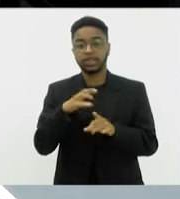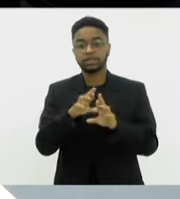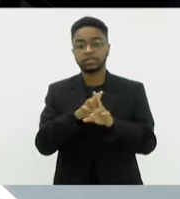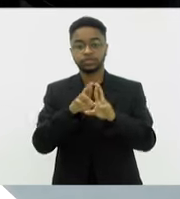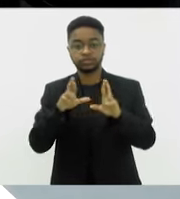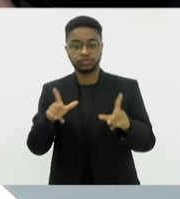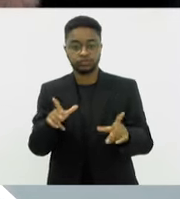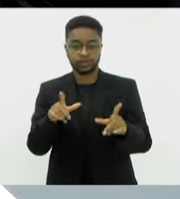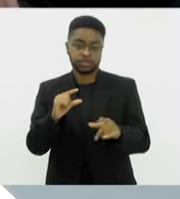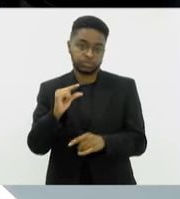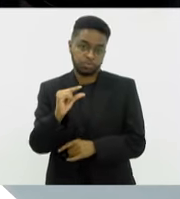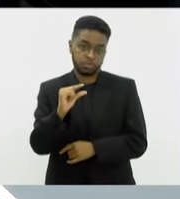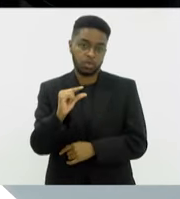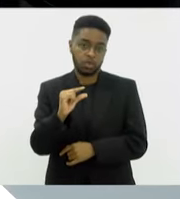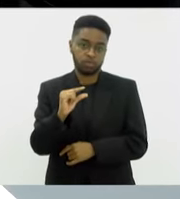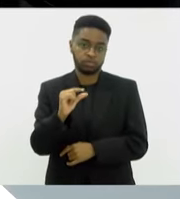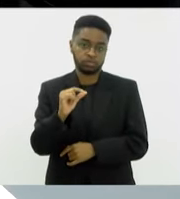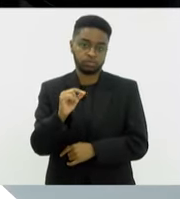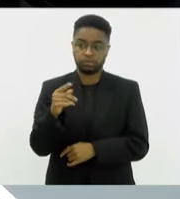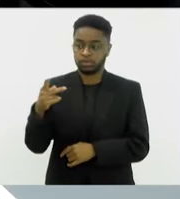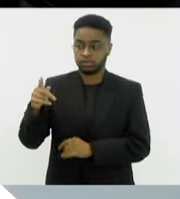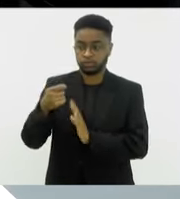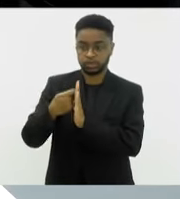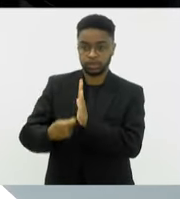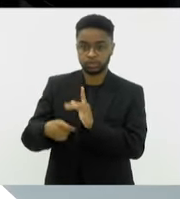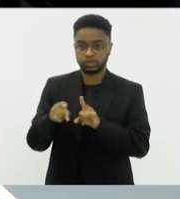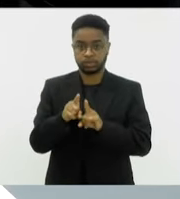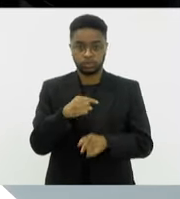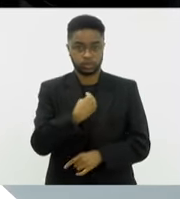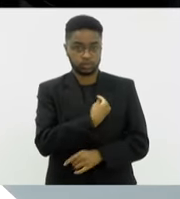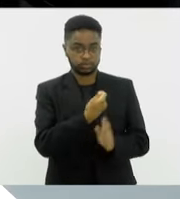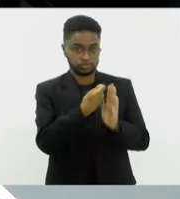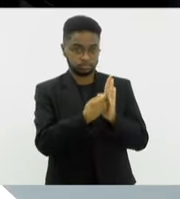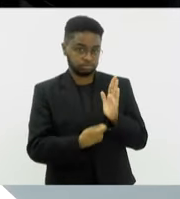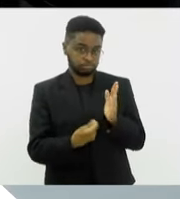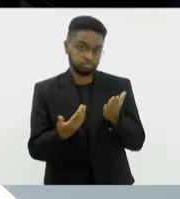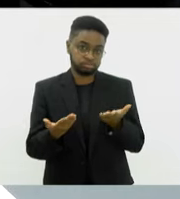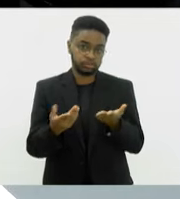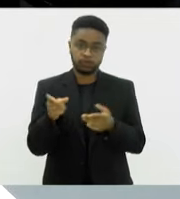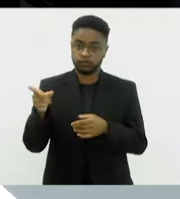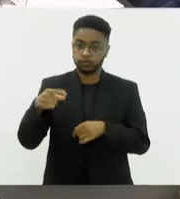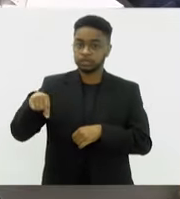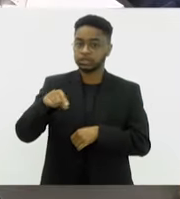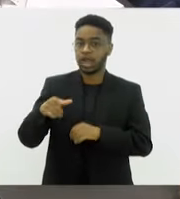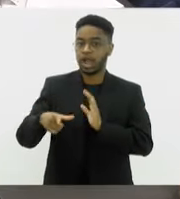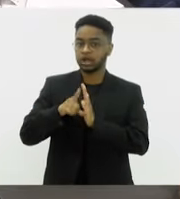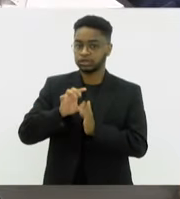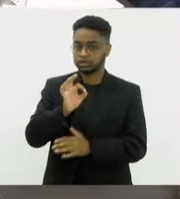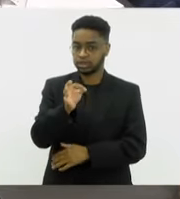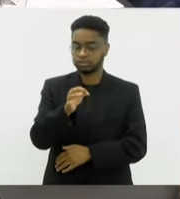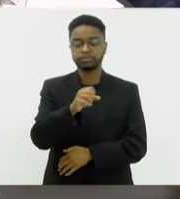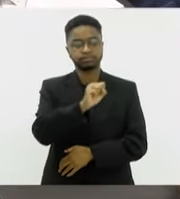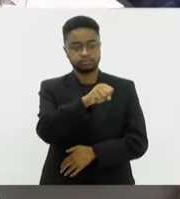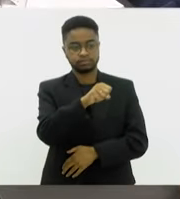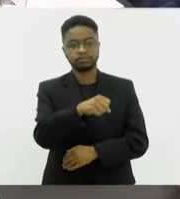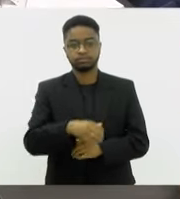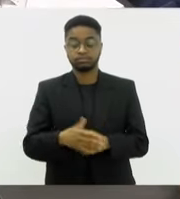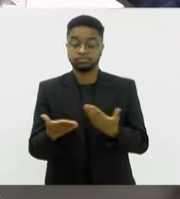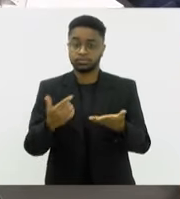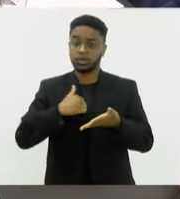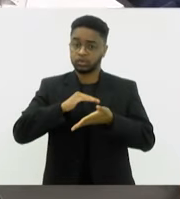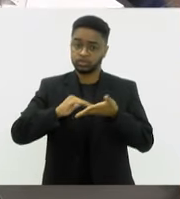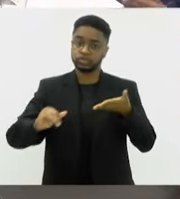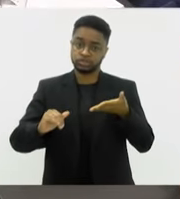diferença, pequena diferença entre o seu texto e não, o nosso... O de Vossa Excelência é anterior. É. Então, eu retiro